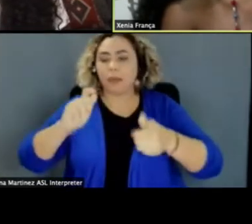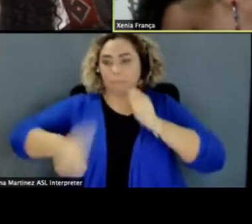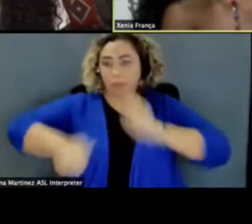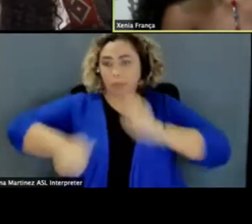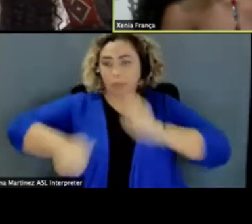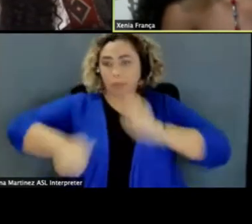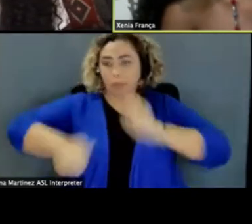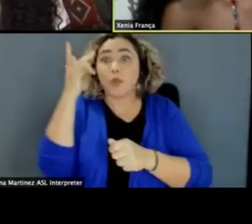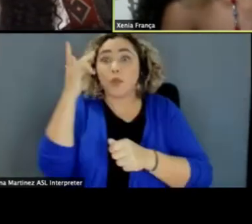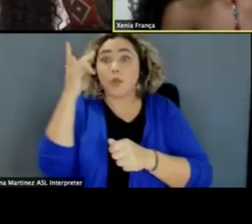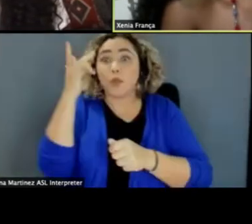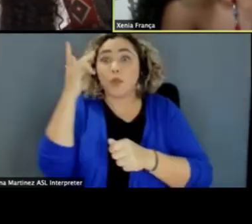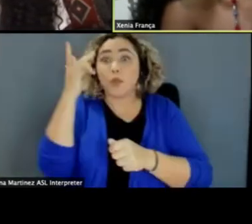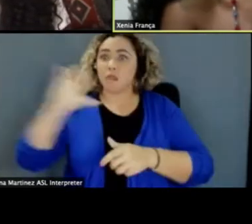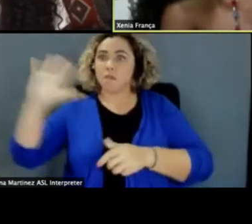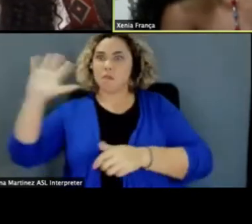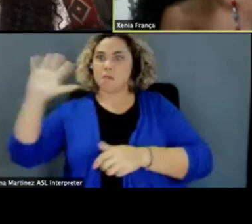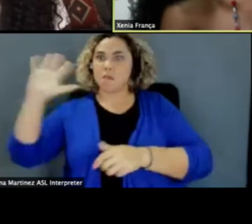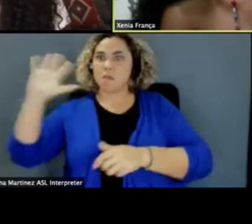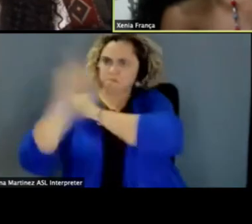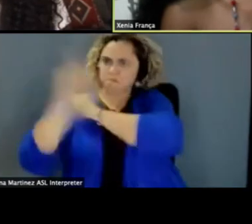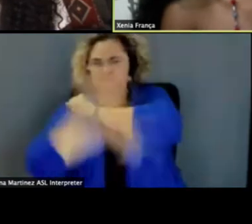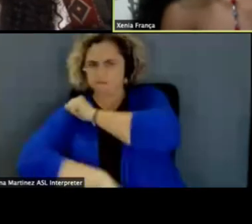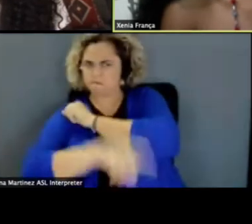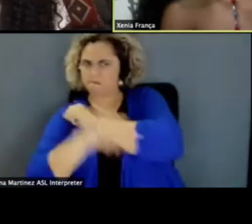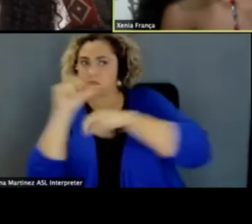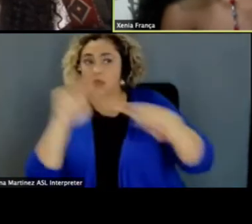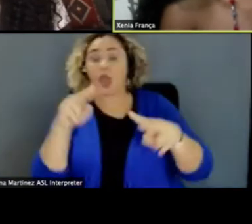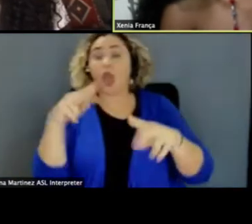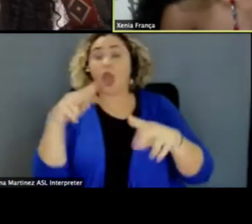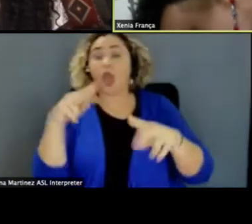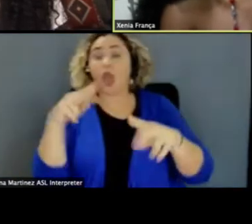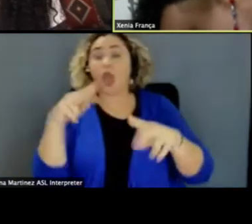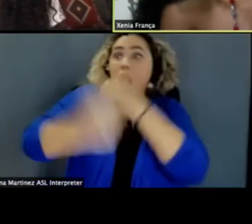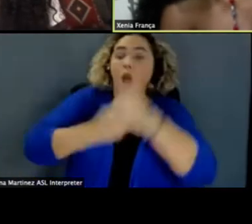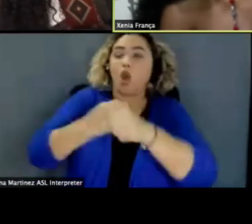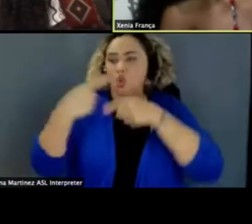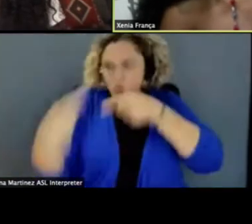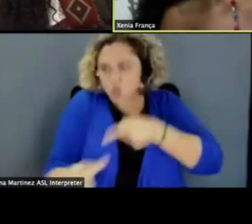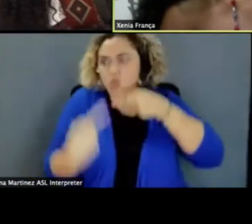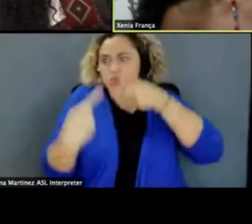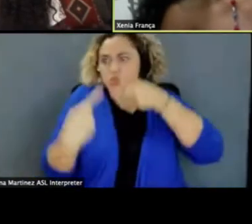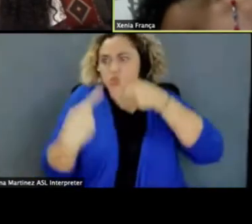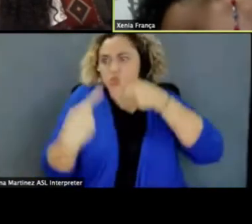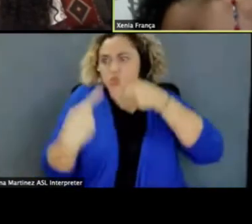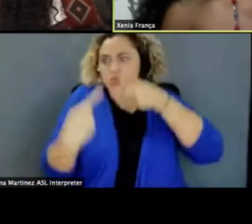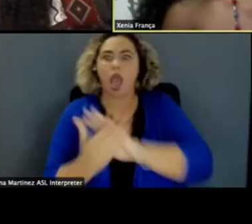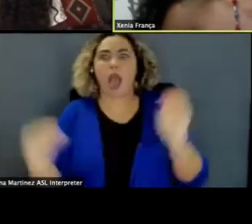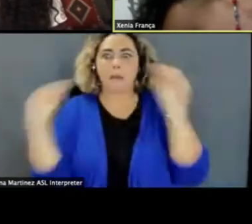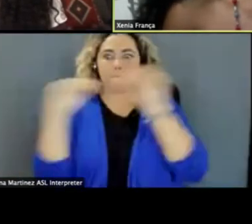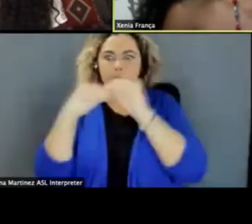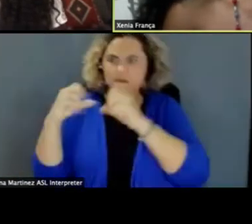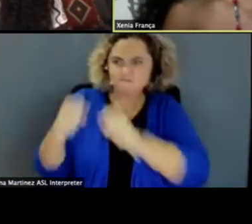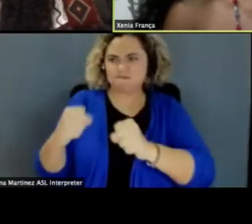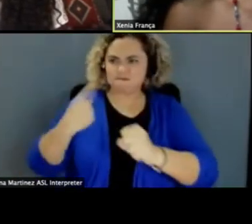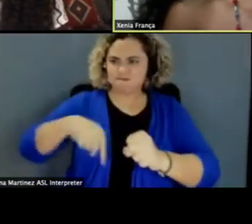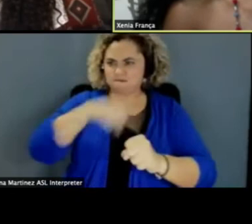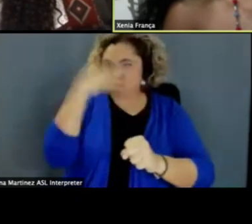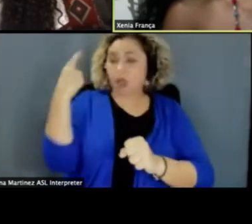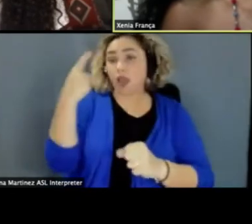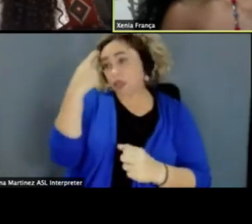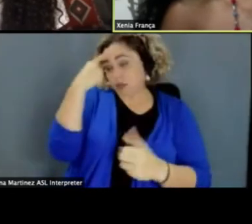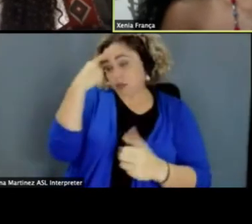era crime. Então, ao longo dos anos, essa luta foi se tornando cada vez mais forte, e eu acredito que o meu